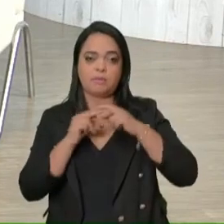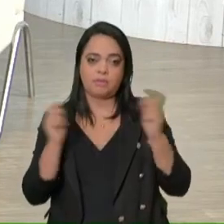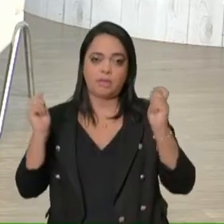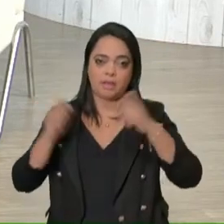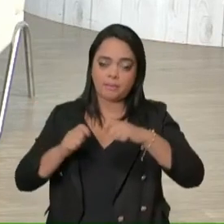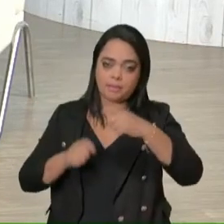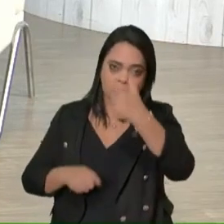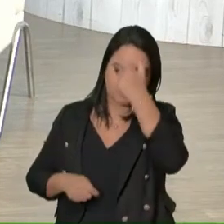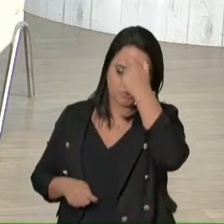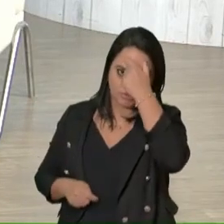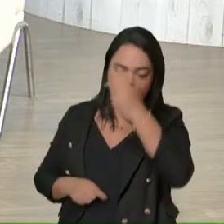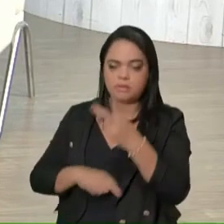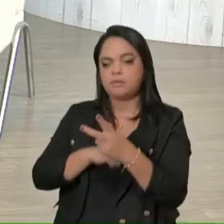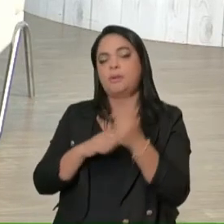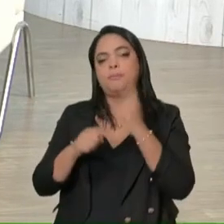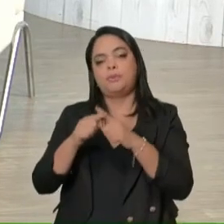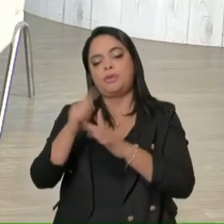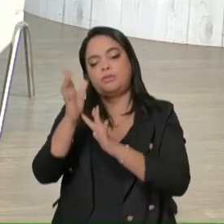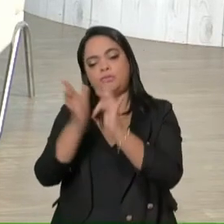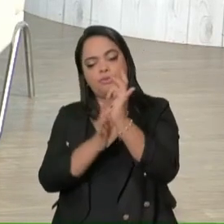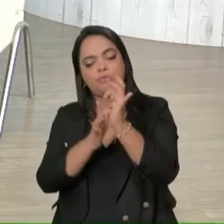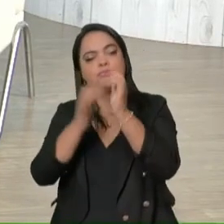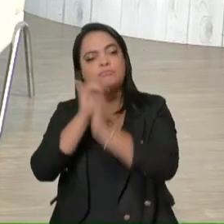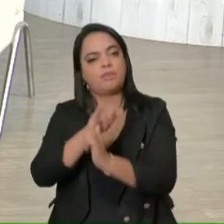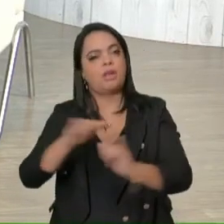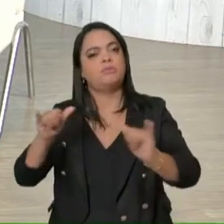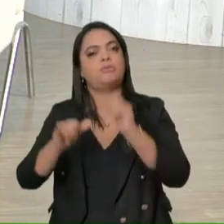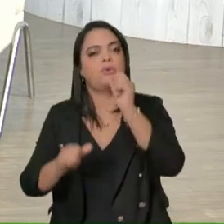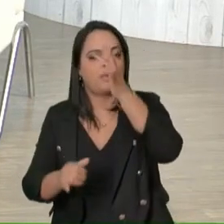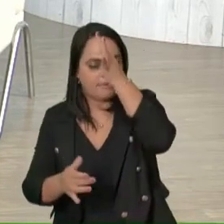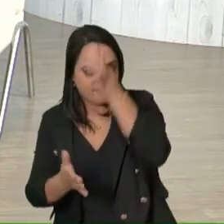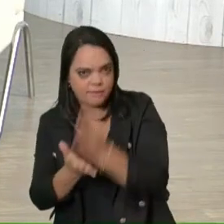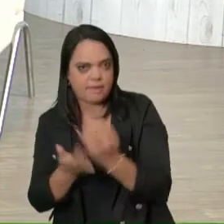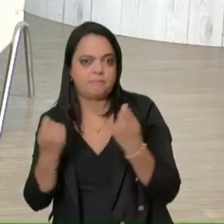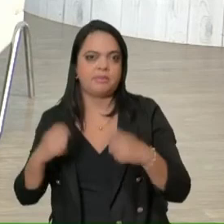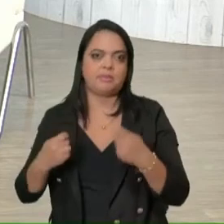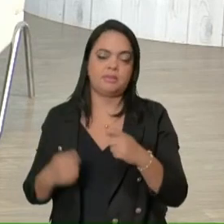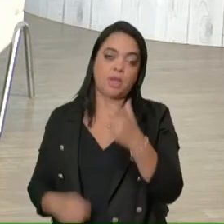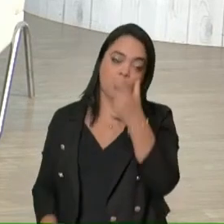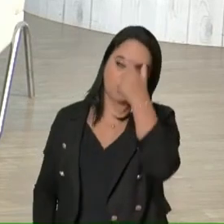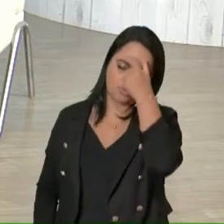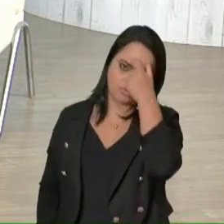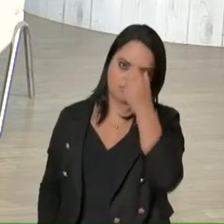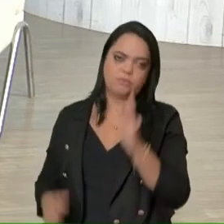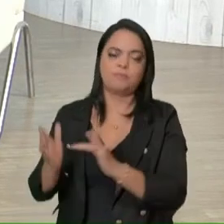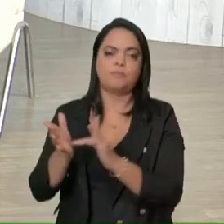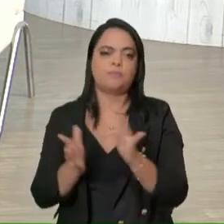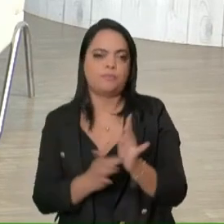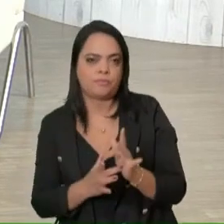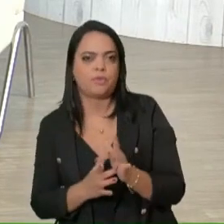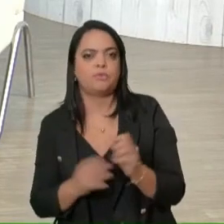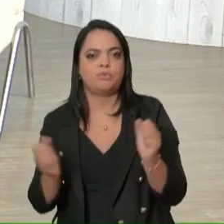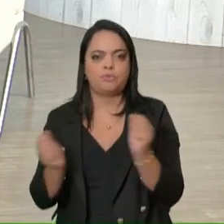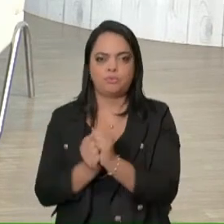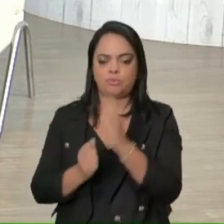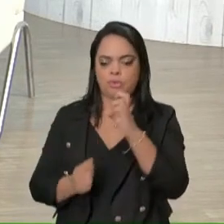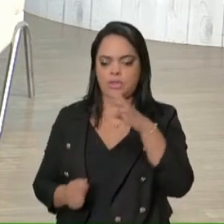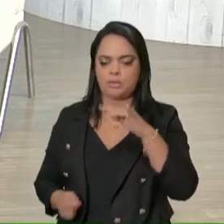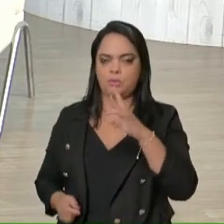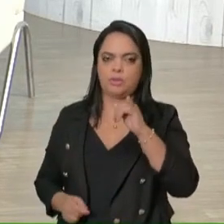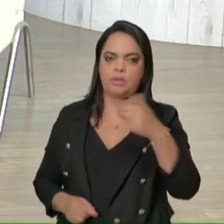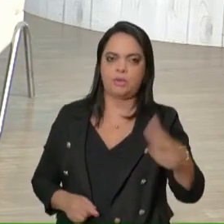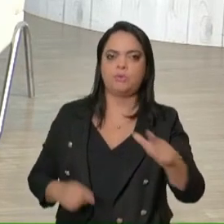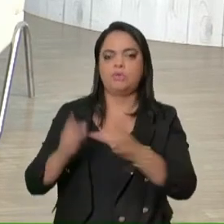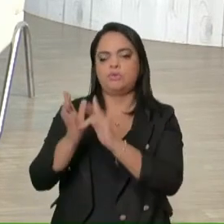da racionalidade, porque Jesus afirmava que a fé precisa ser racional, inclusive na passagem que ele tem com o centurião, ele exalta